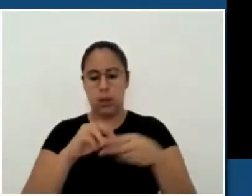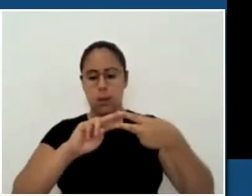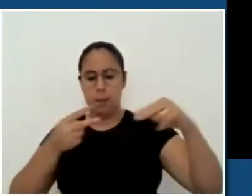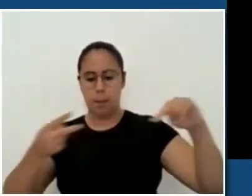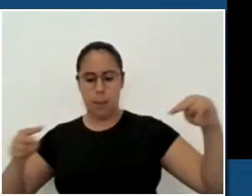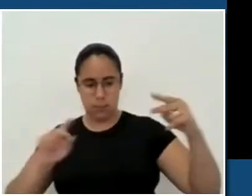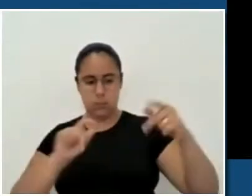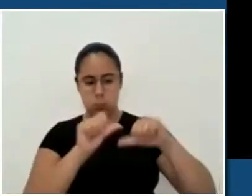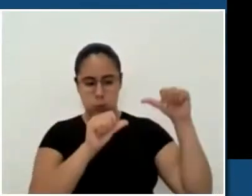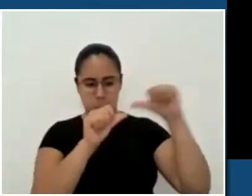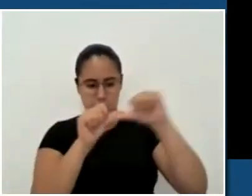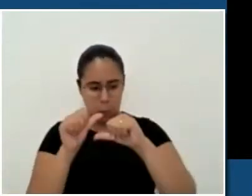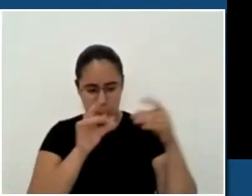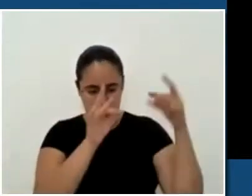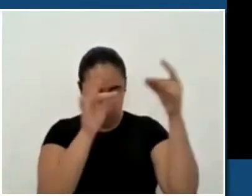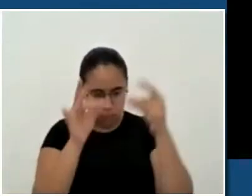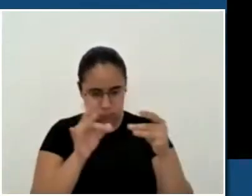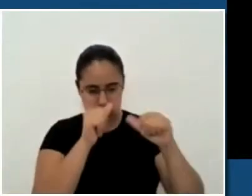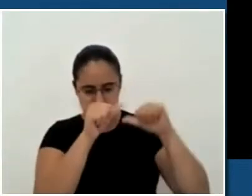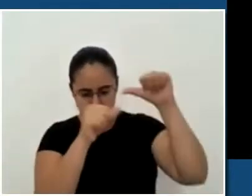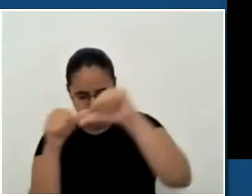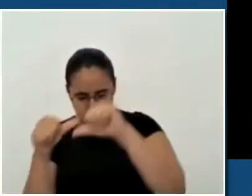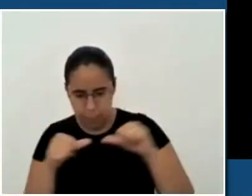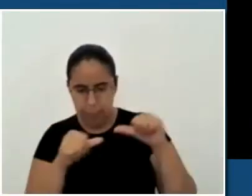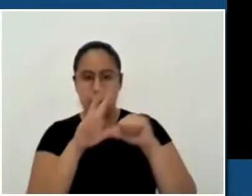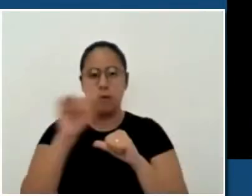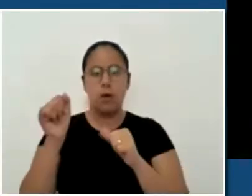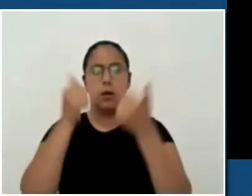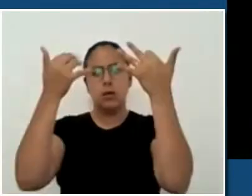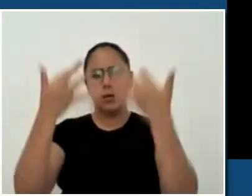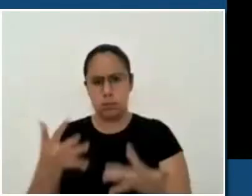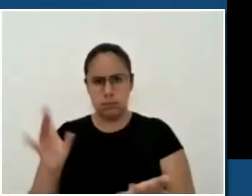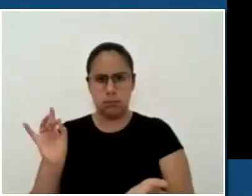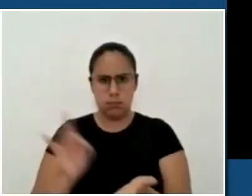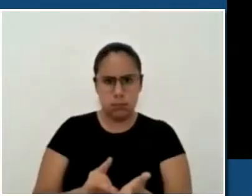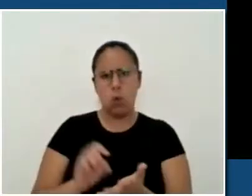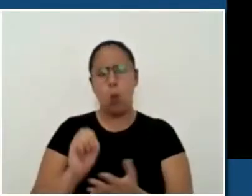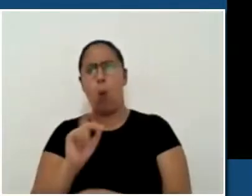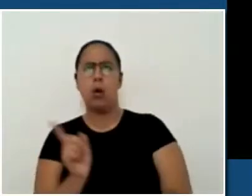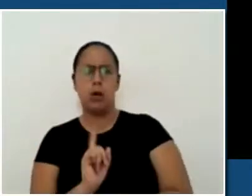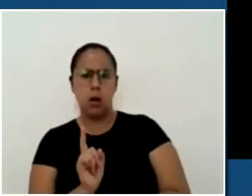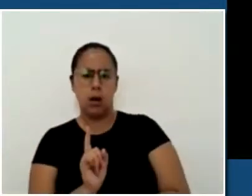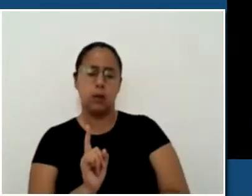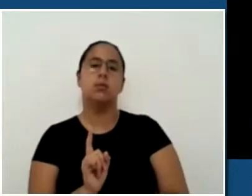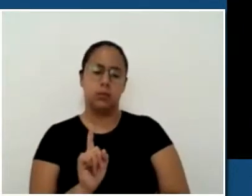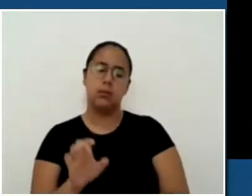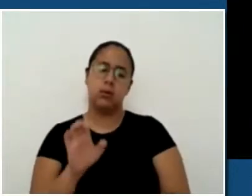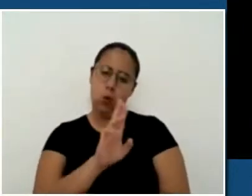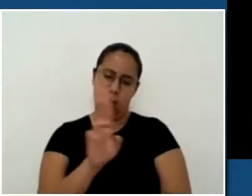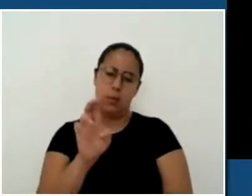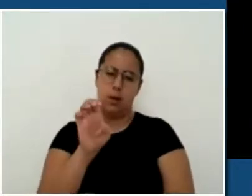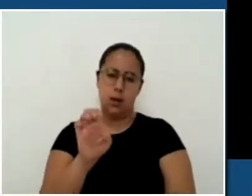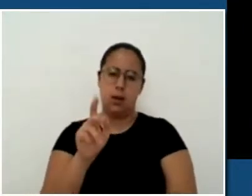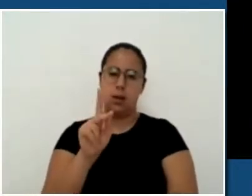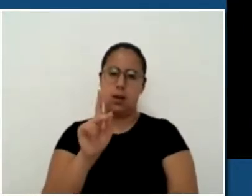ter uma expressão, ela vai manifestar um quadro ou não, então é isso aí que a gente chama de epigenética. Eles podem influenciar os processos